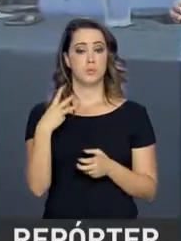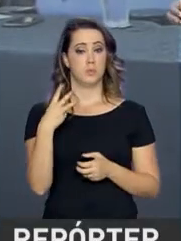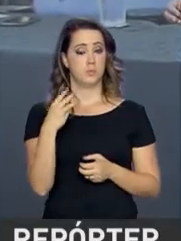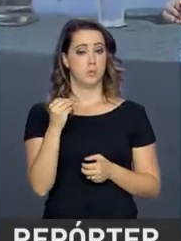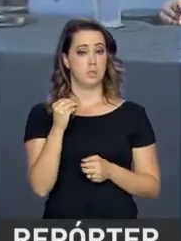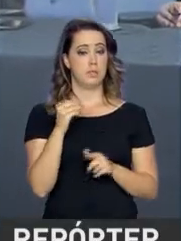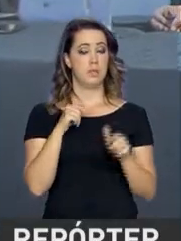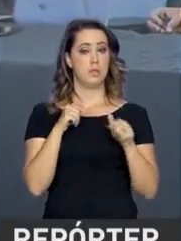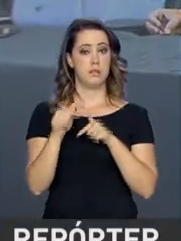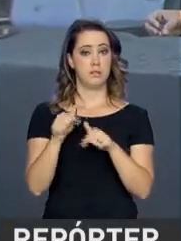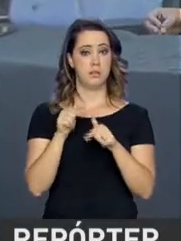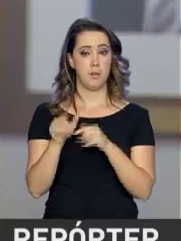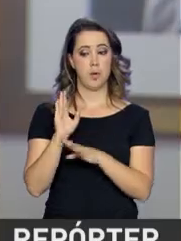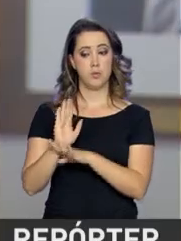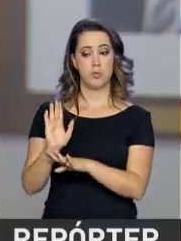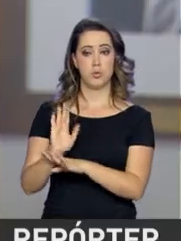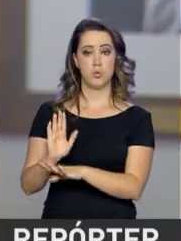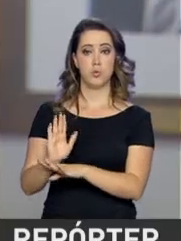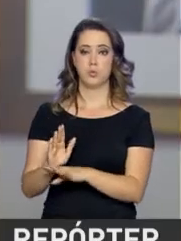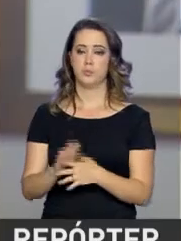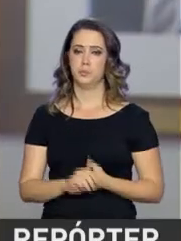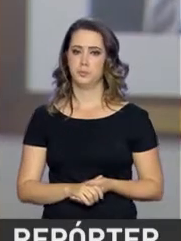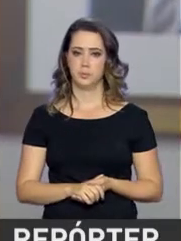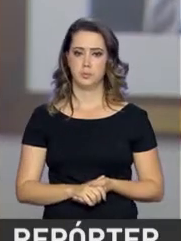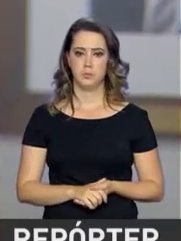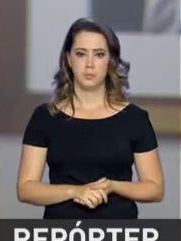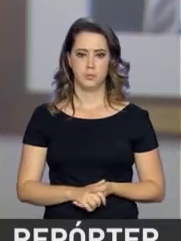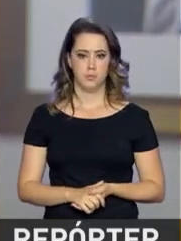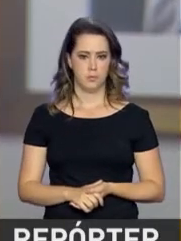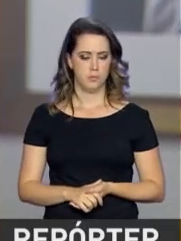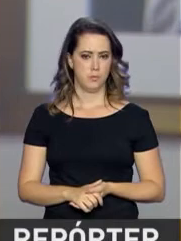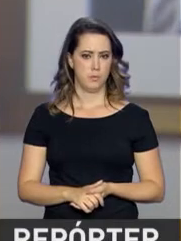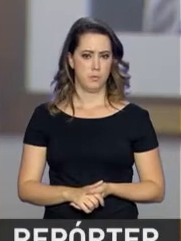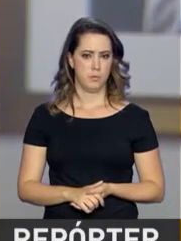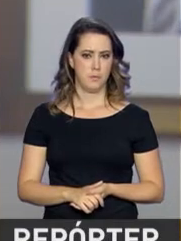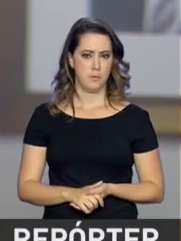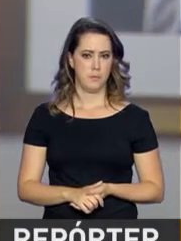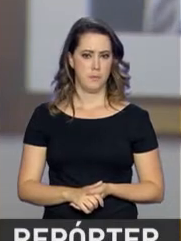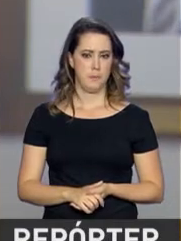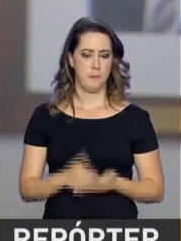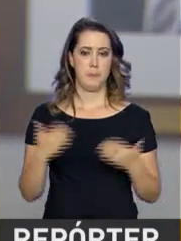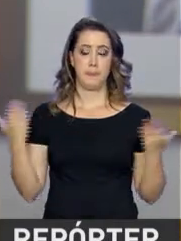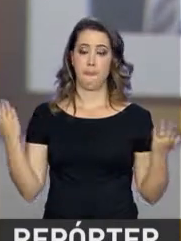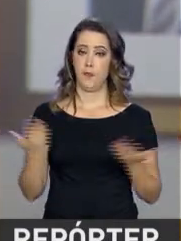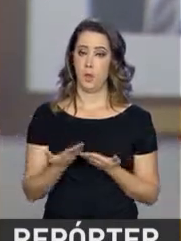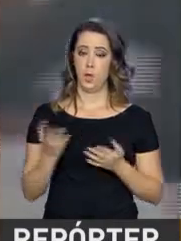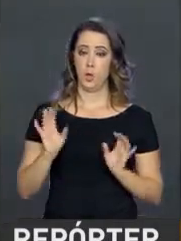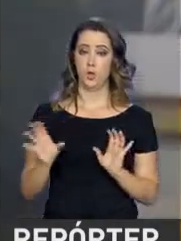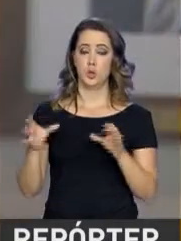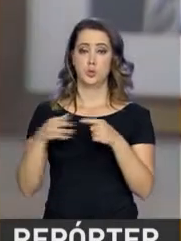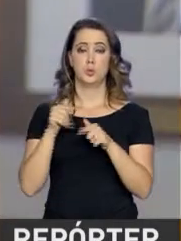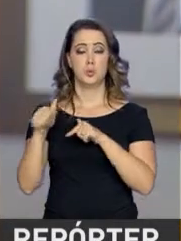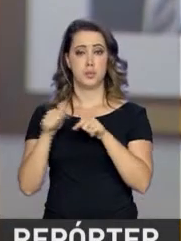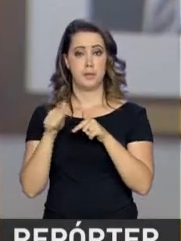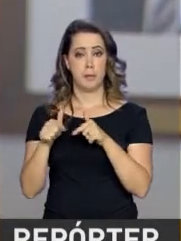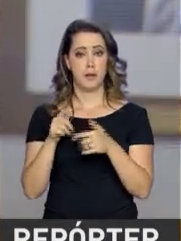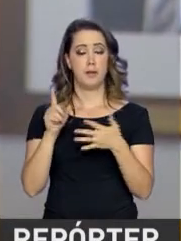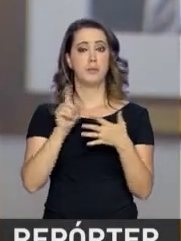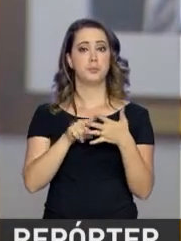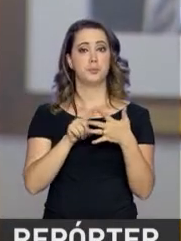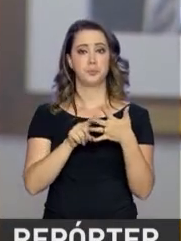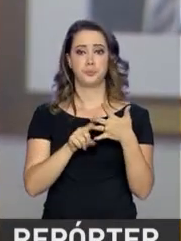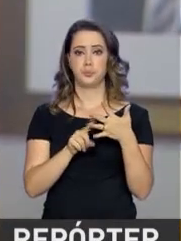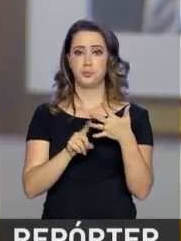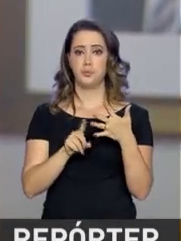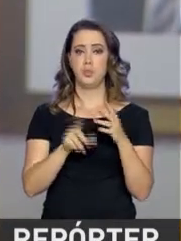ações de colaboração a maior parte dos verbos que operacionalizam essas situações para